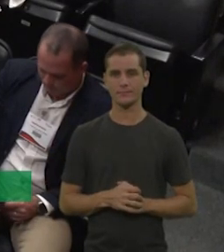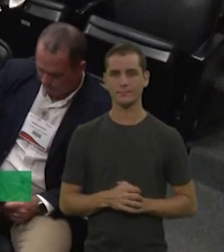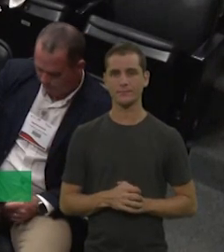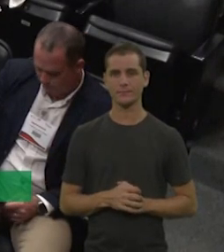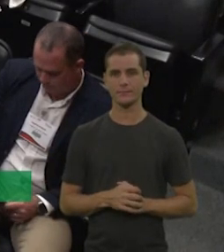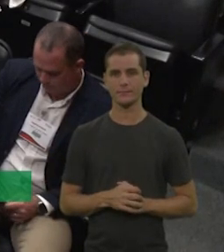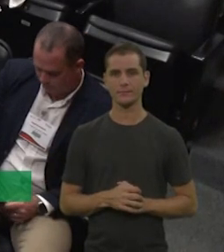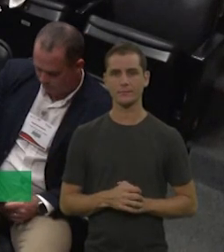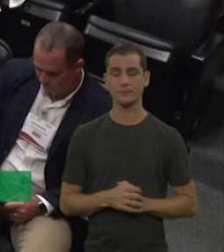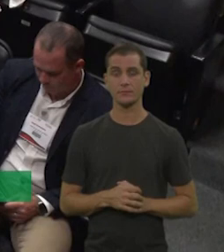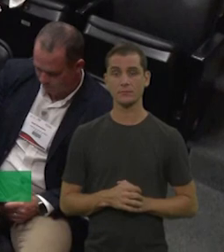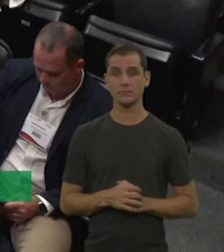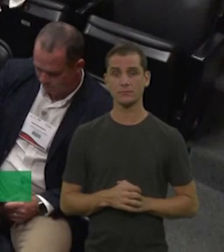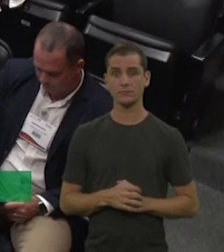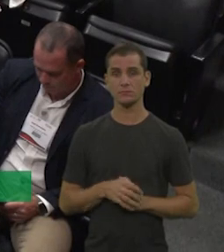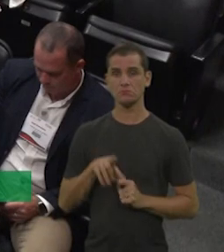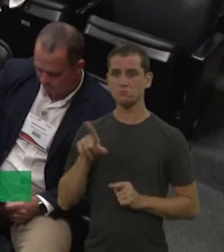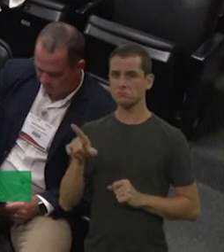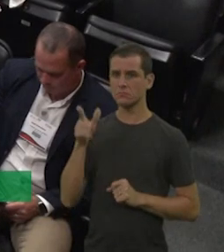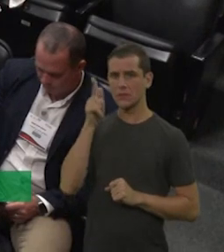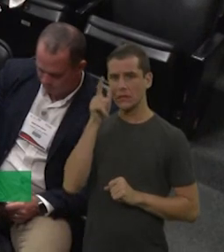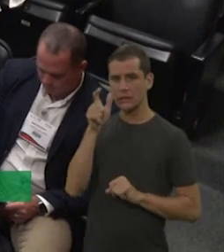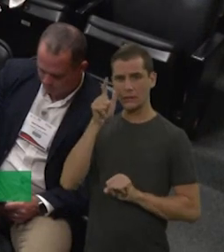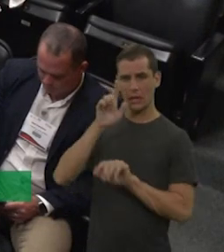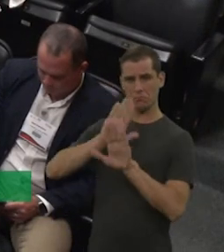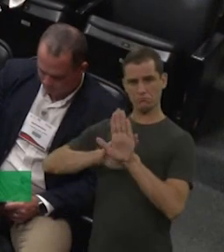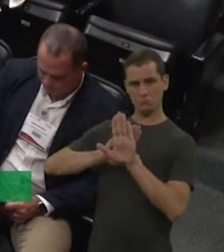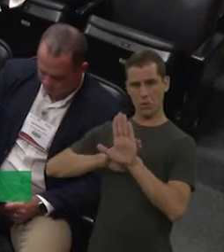Eu não tenho nenhum conflito de interesse.